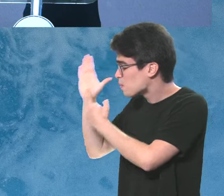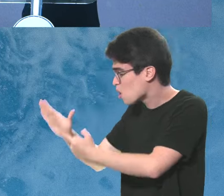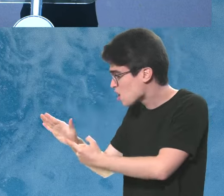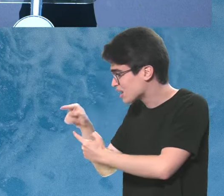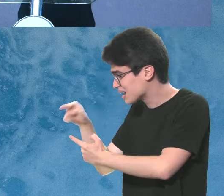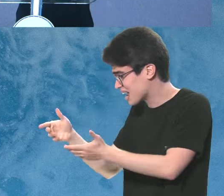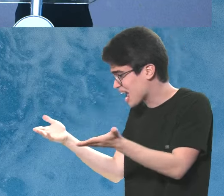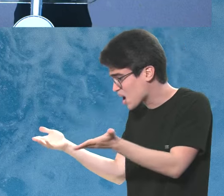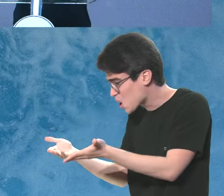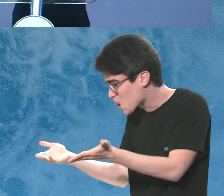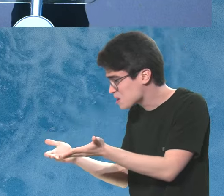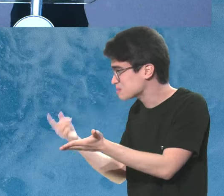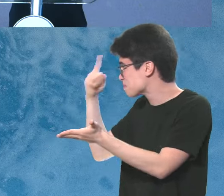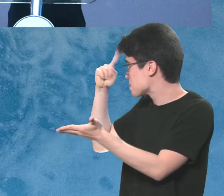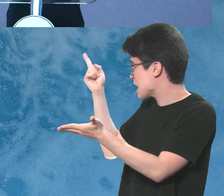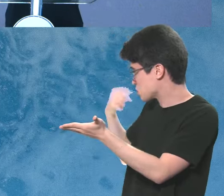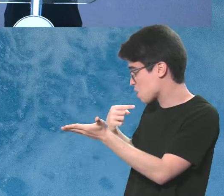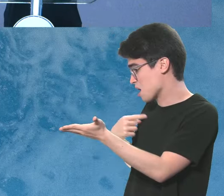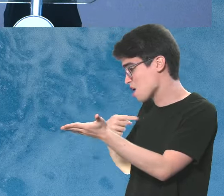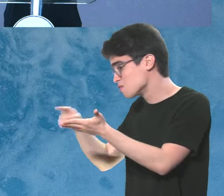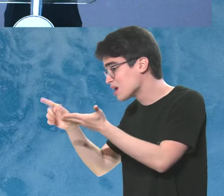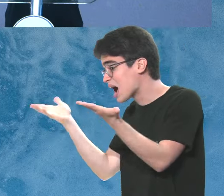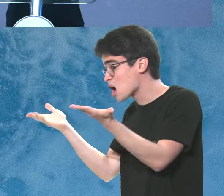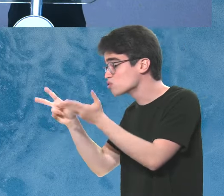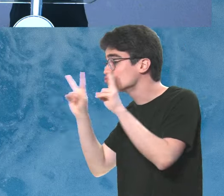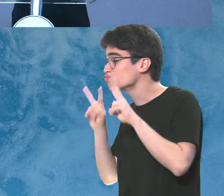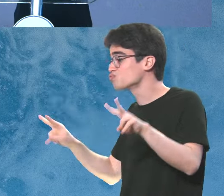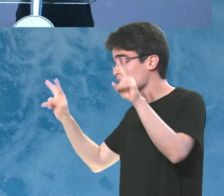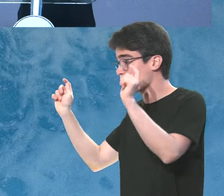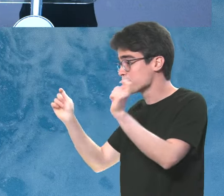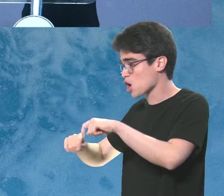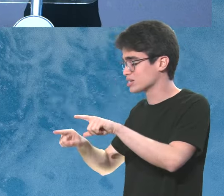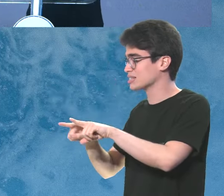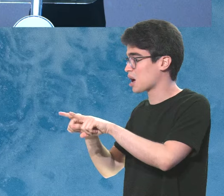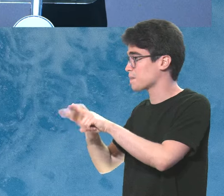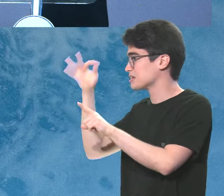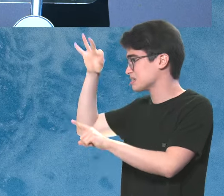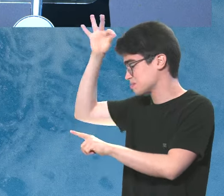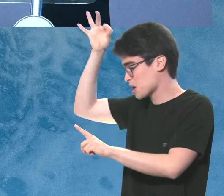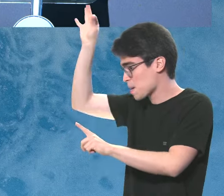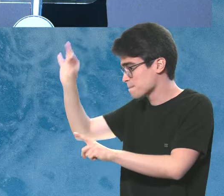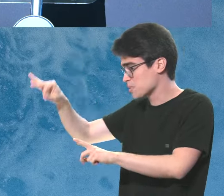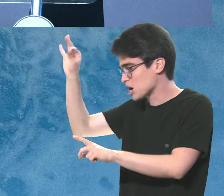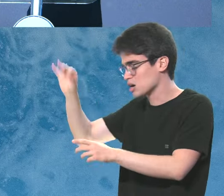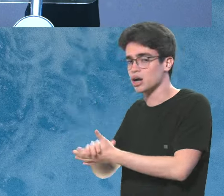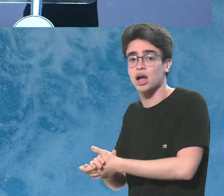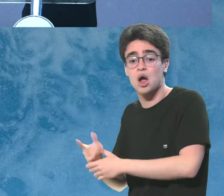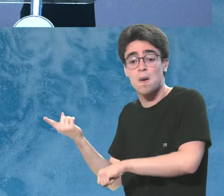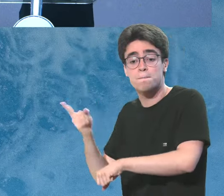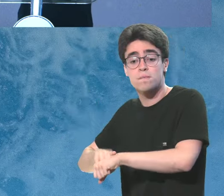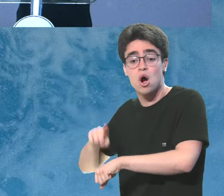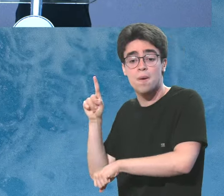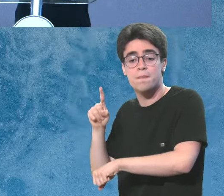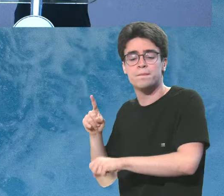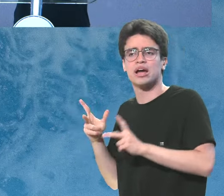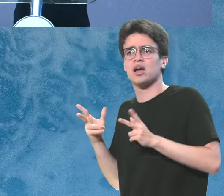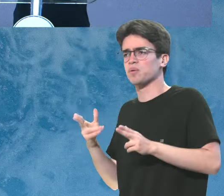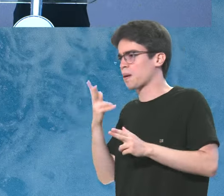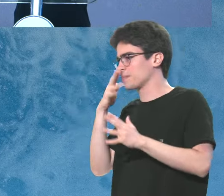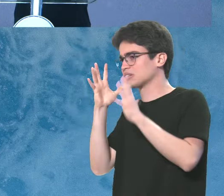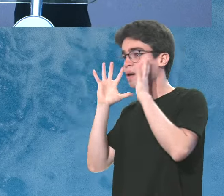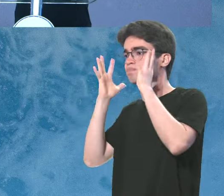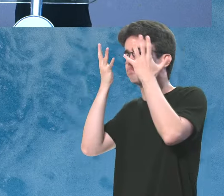para cá me enviou para que você volte a enxergar e fique cheio do Espírito Santo no mesmo instante algo semelhante a escamas